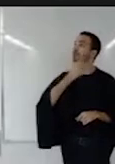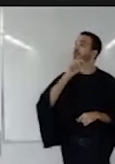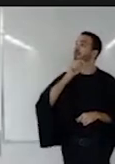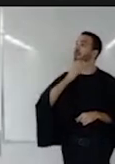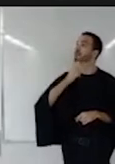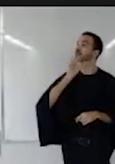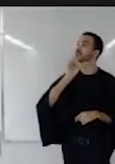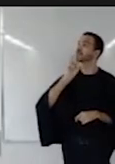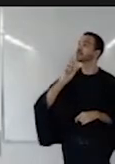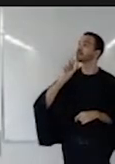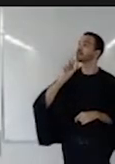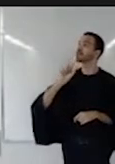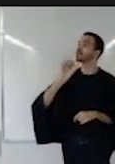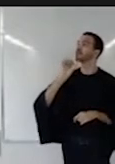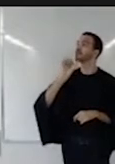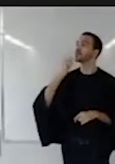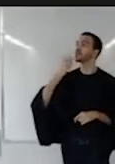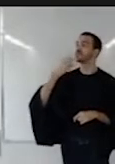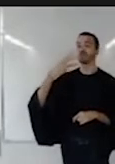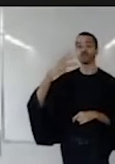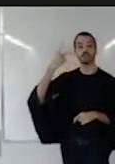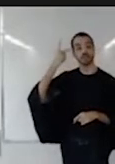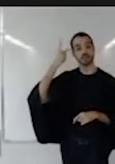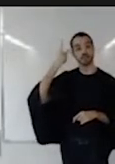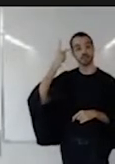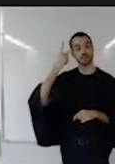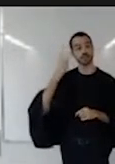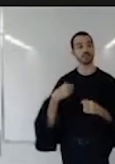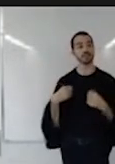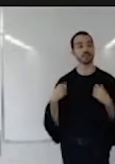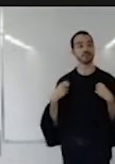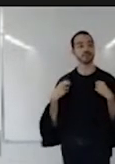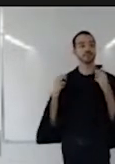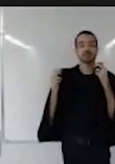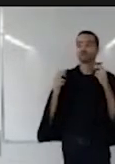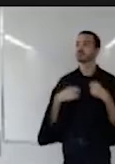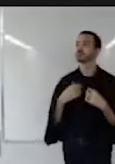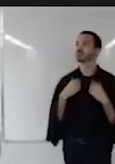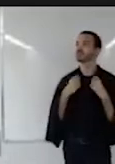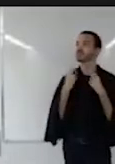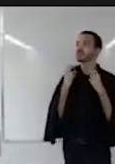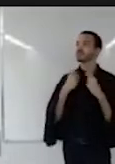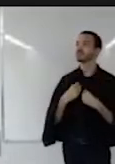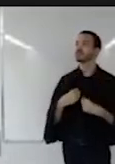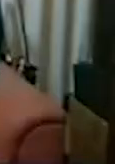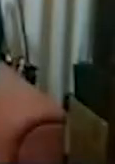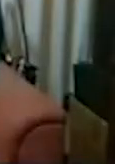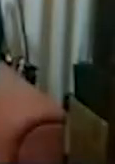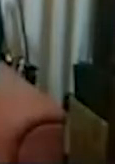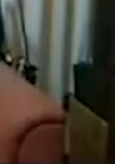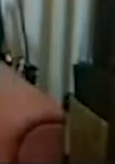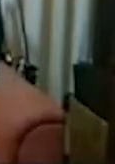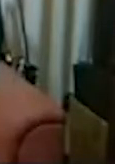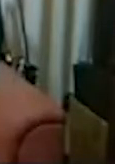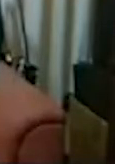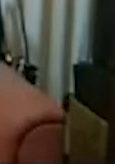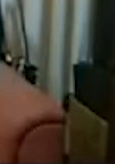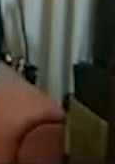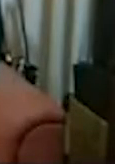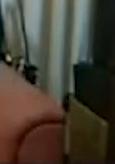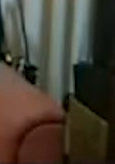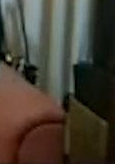relator do recurso, ressaltou que o delito de injúria é consumado quando a ofensa chega ao conhecimento da vítima, mas que nesse caso não